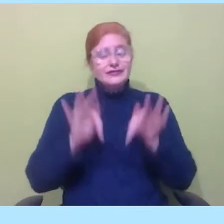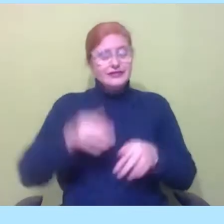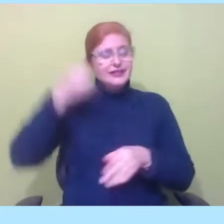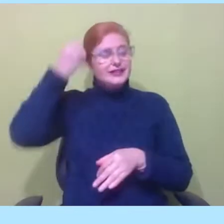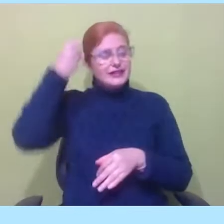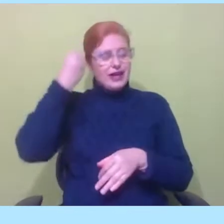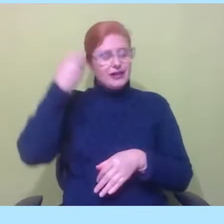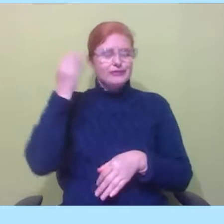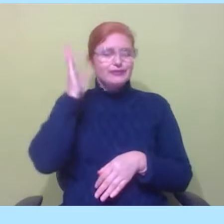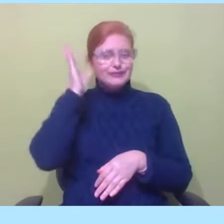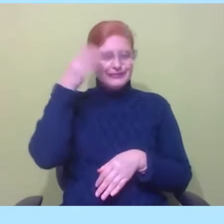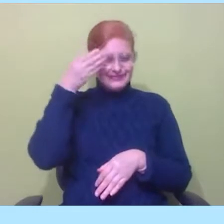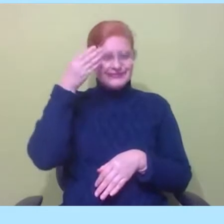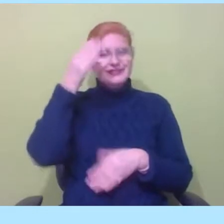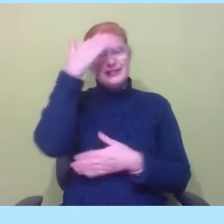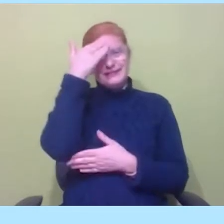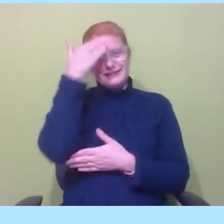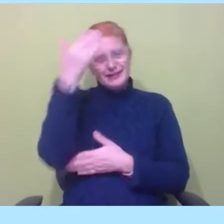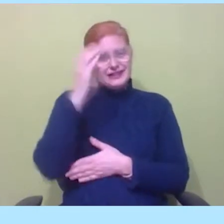Muito obrigada, Cris.